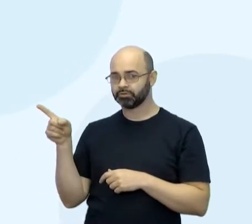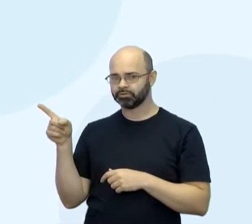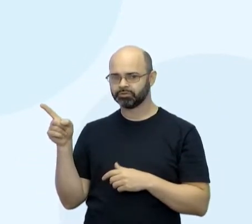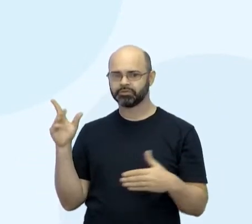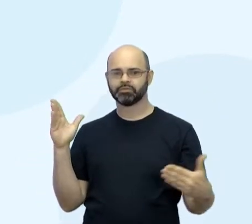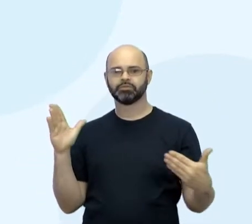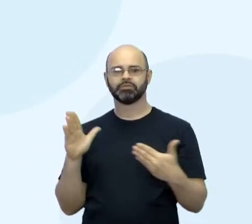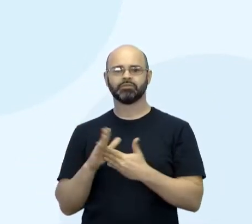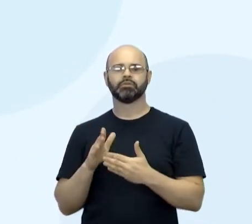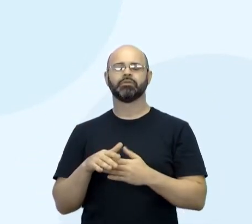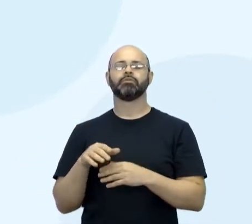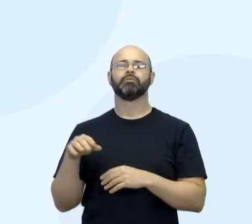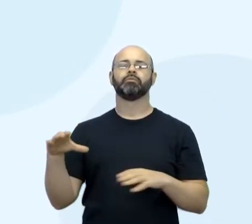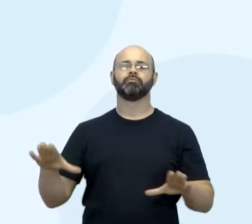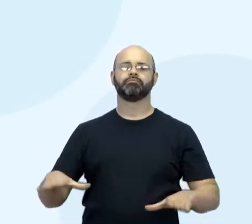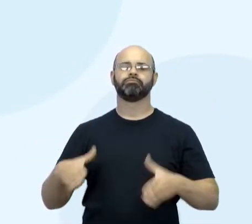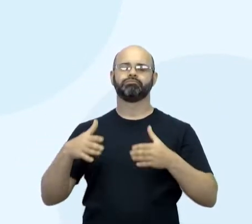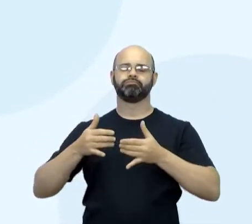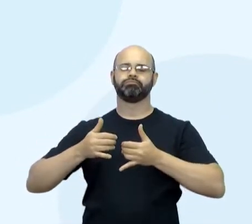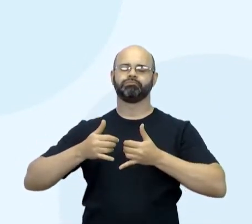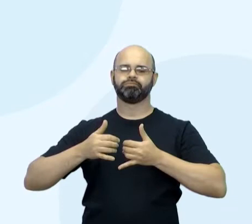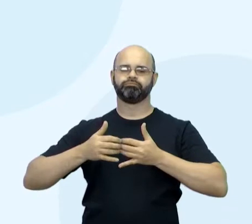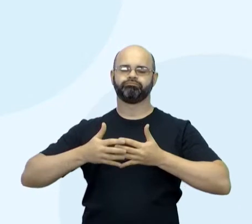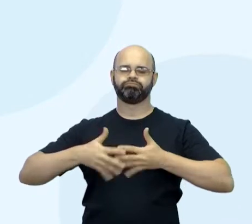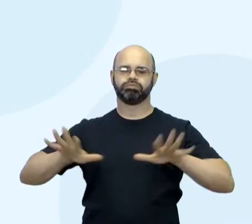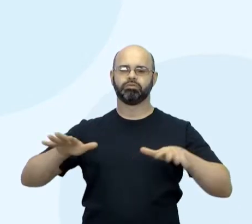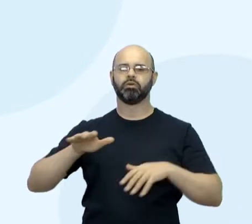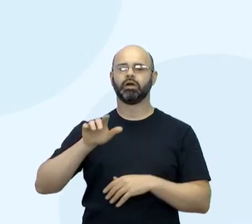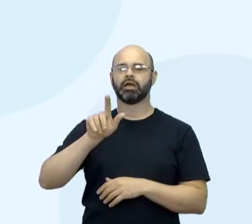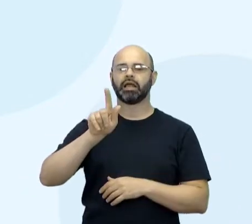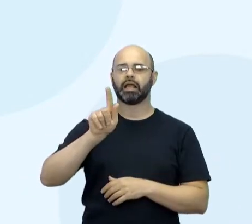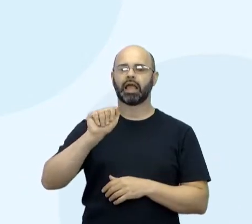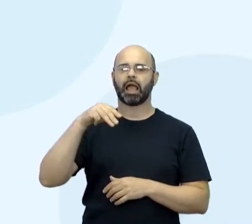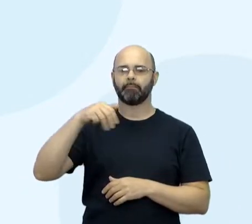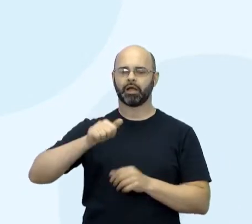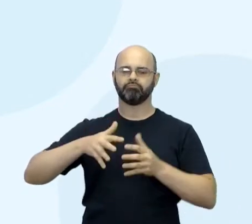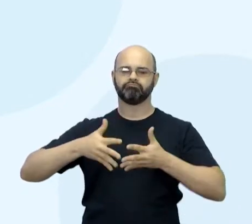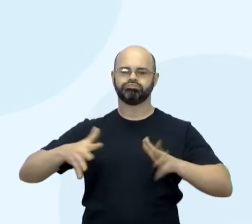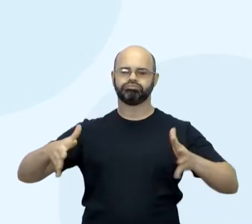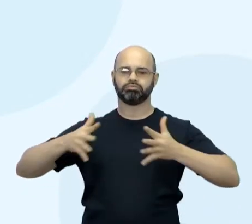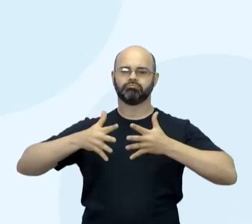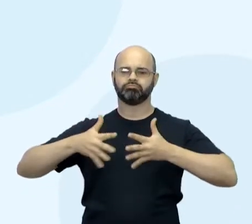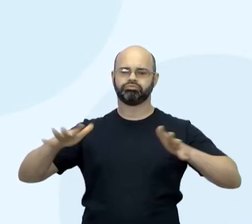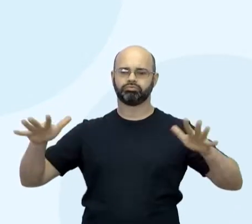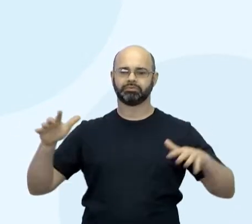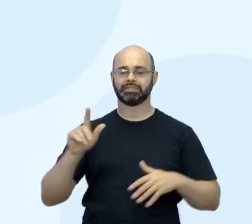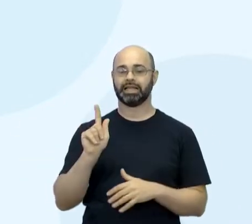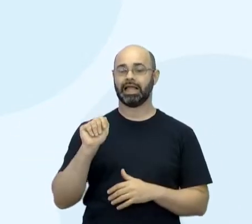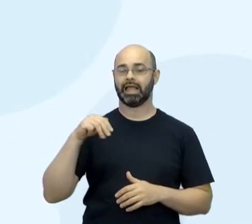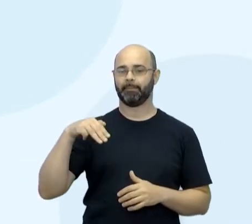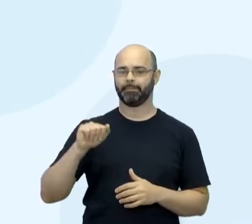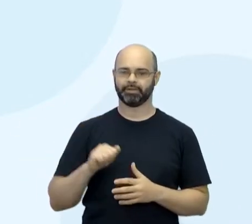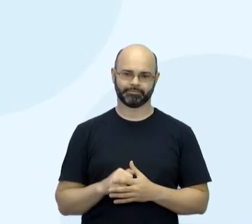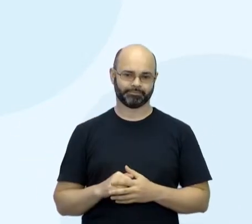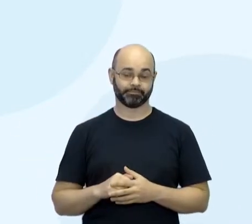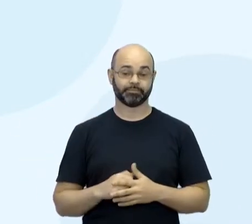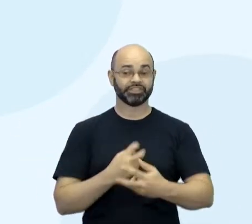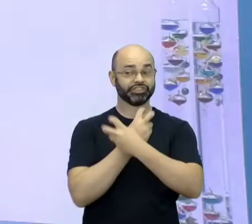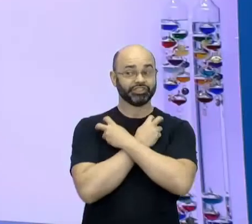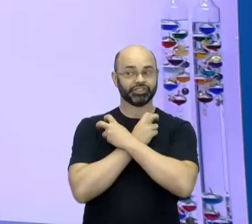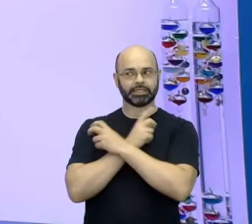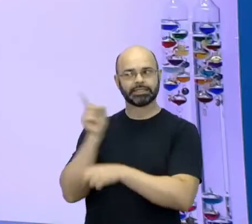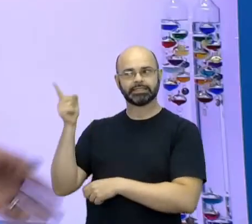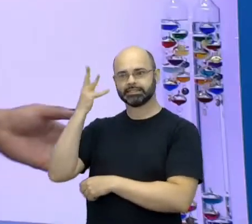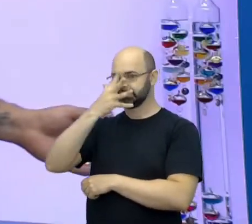nuclear aqui, ó, certo? A parte de radiação gama. Então, o espectro eletromagnético, Gibalina, não pode esquecer,